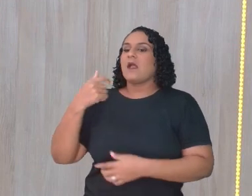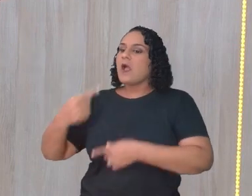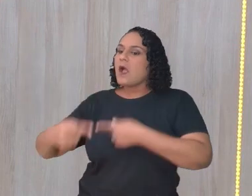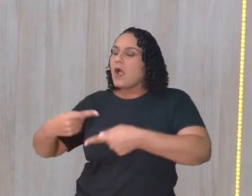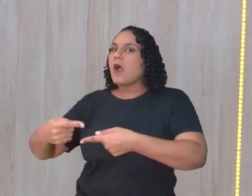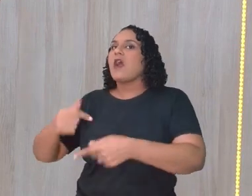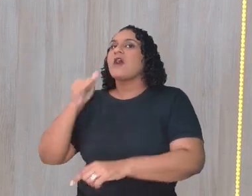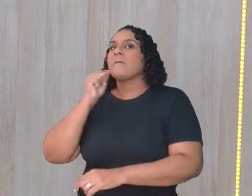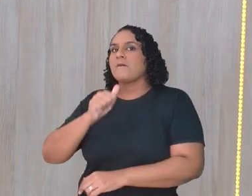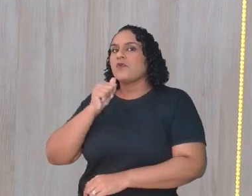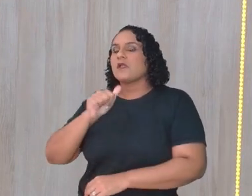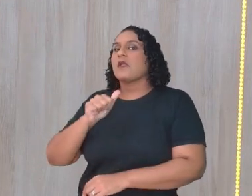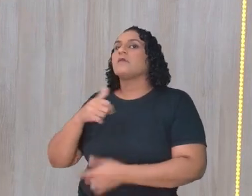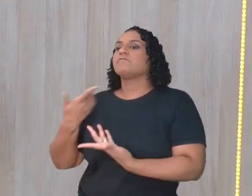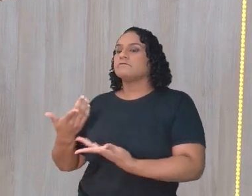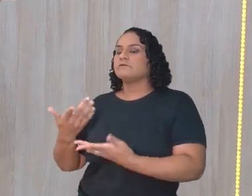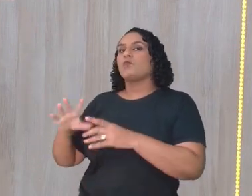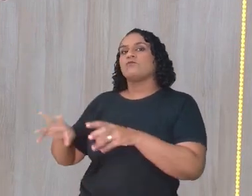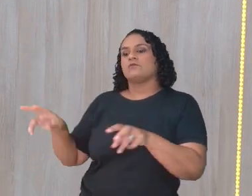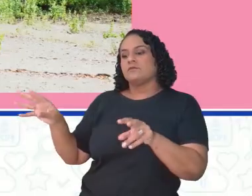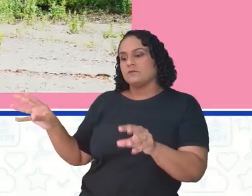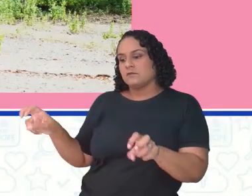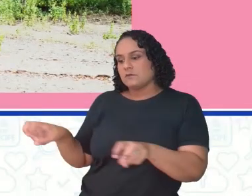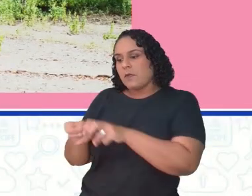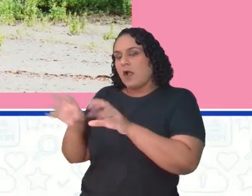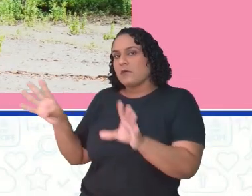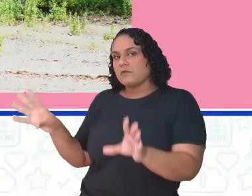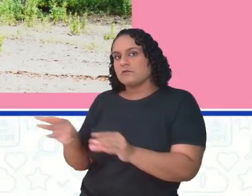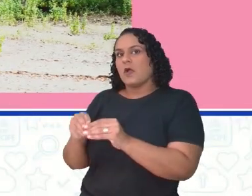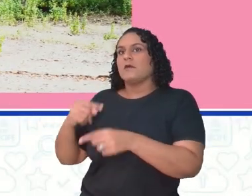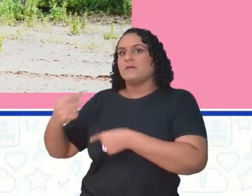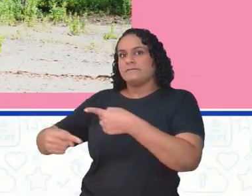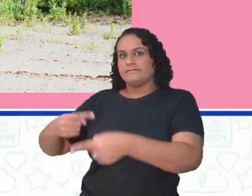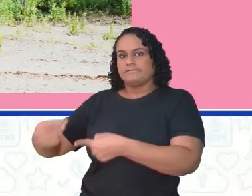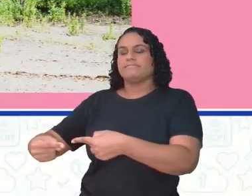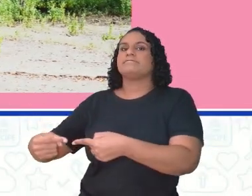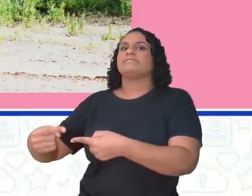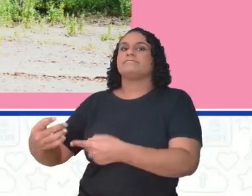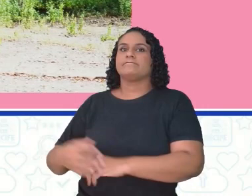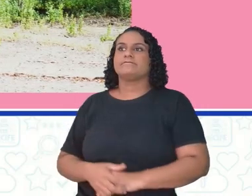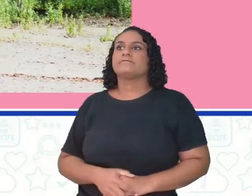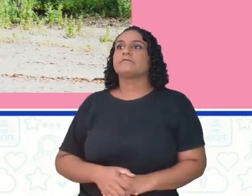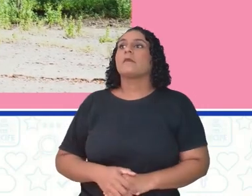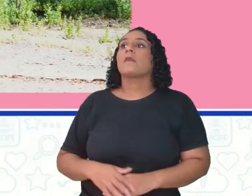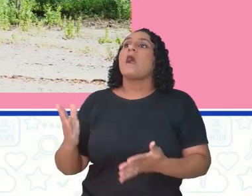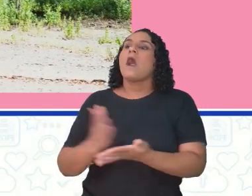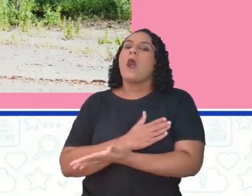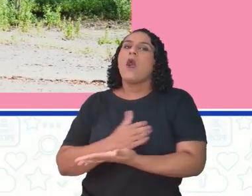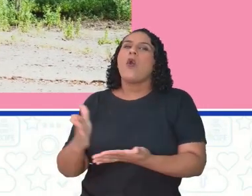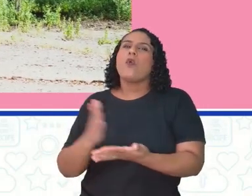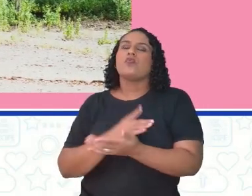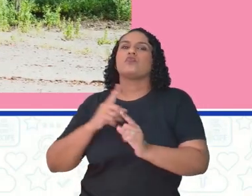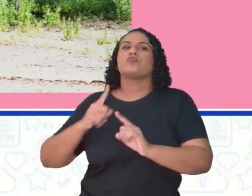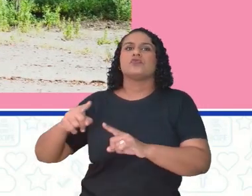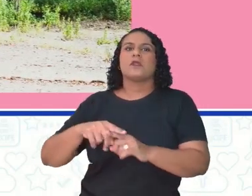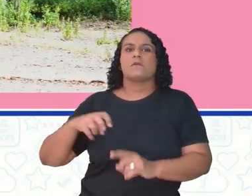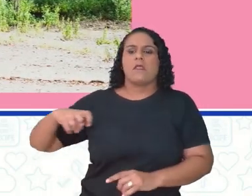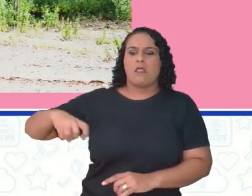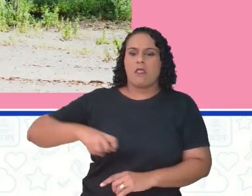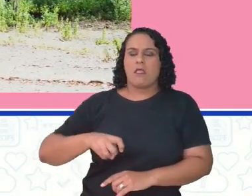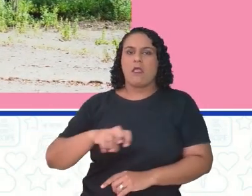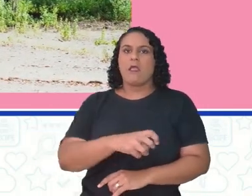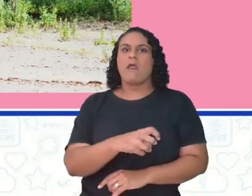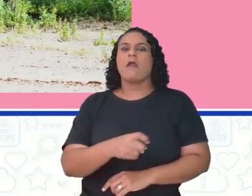na próxima aula. Mas também alguns vertebrados, como alguns tipos de répteis, alguns anfíbios